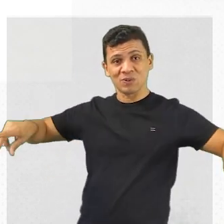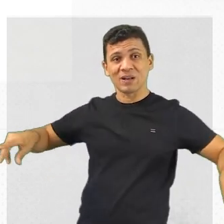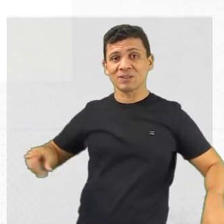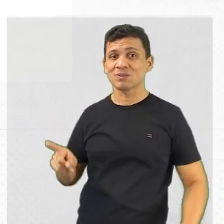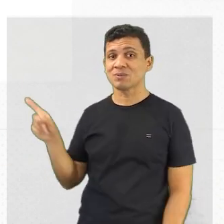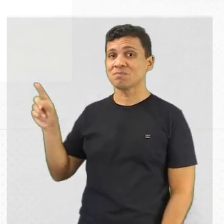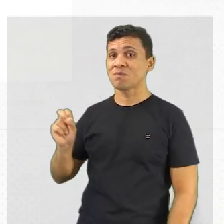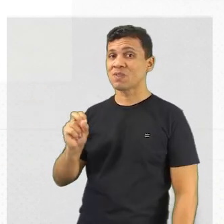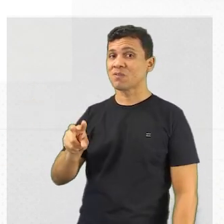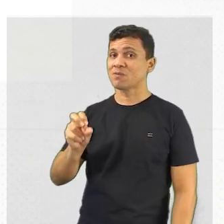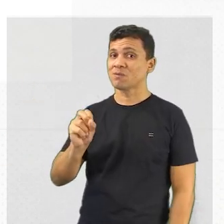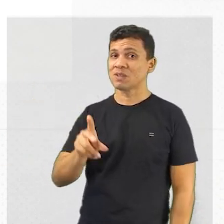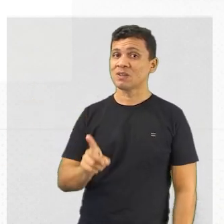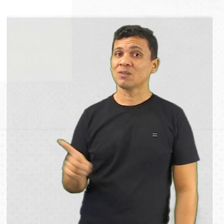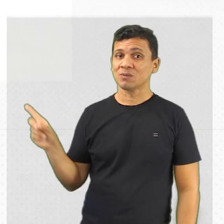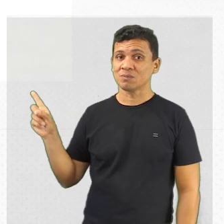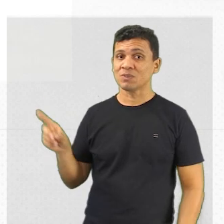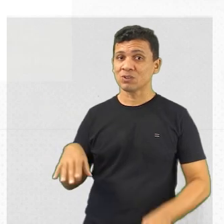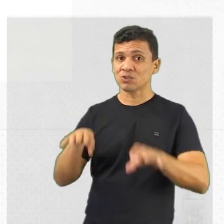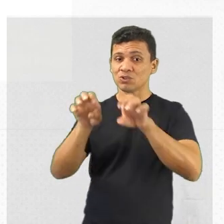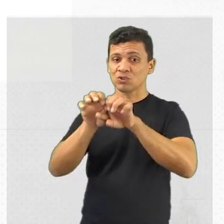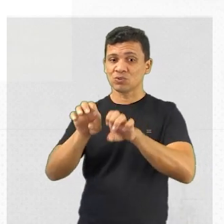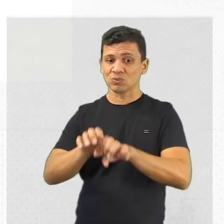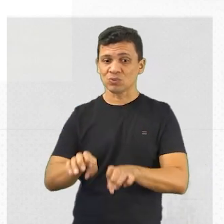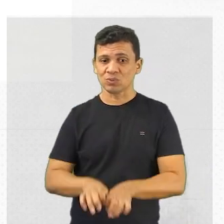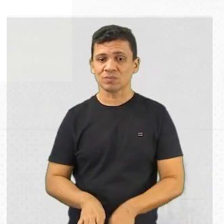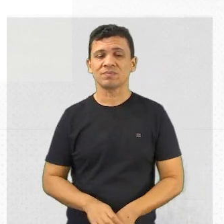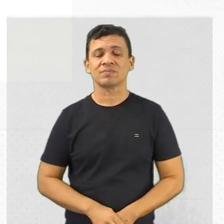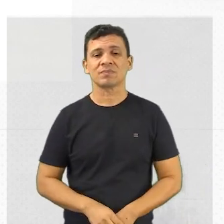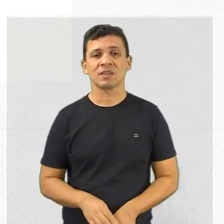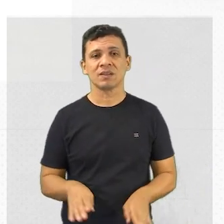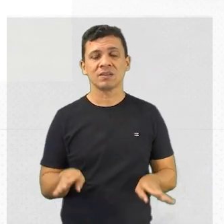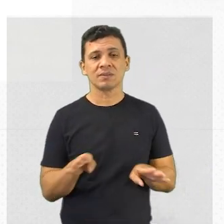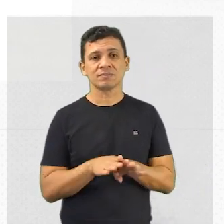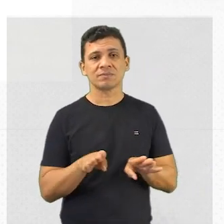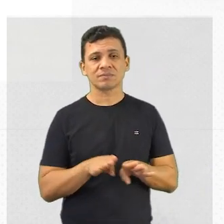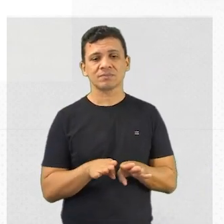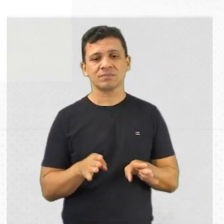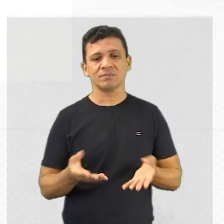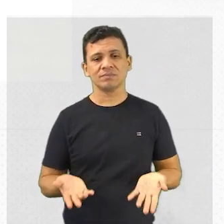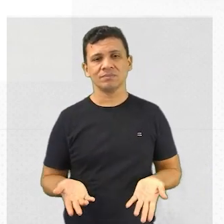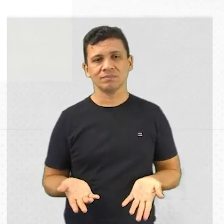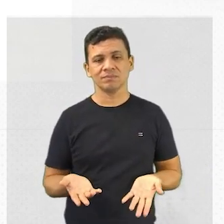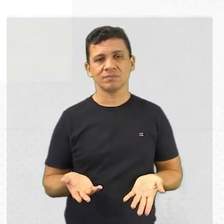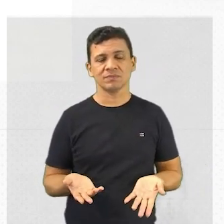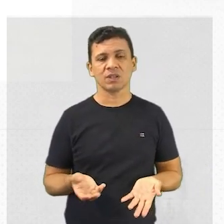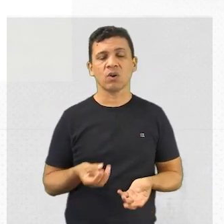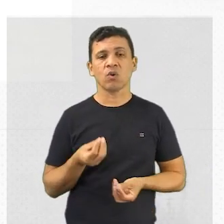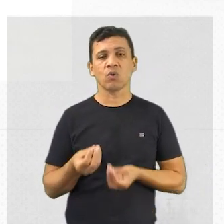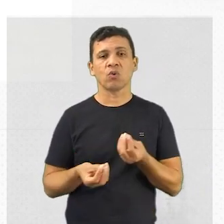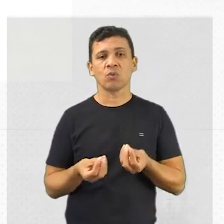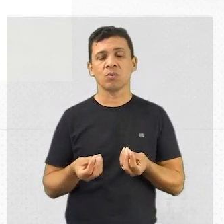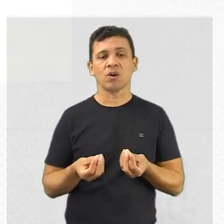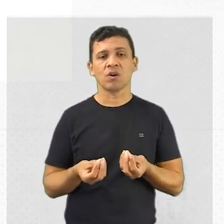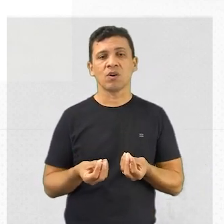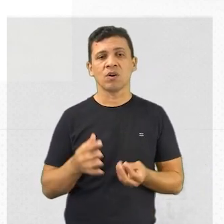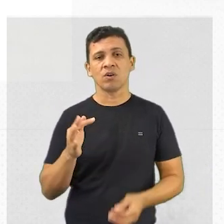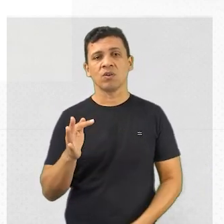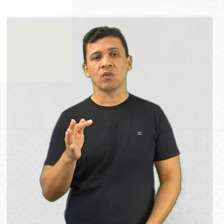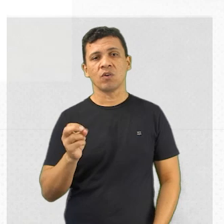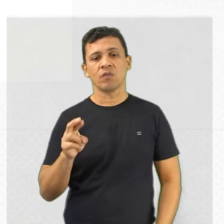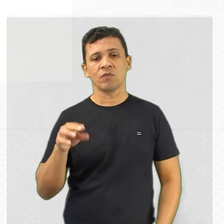de vírus, né? Quando a gente fala de estrutura, quando a gente fala também, inclusive, de forma, né? Então, a gente tem aqui,